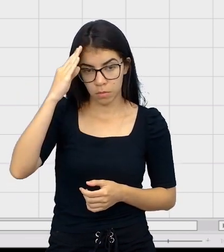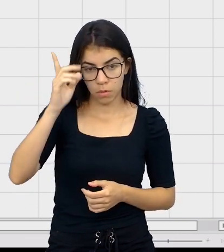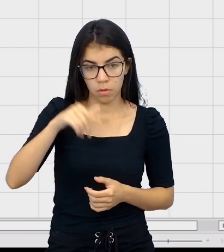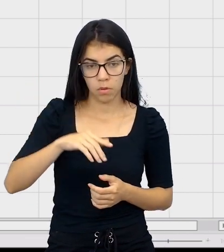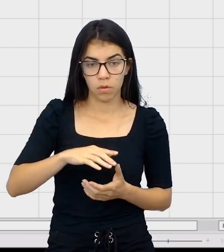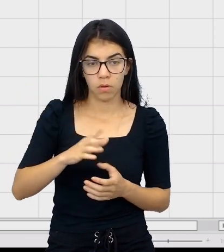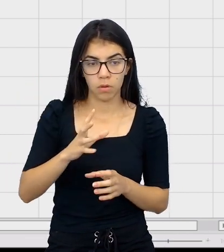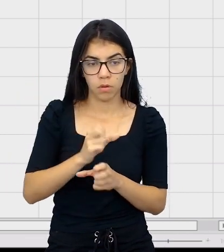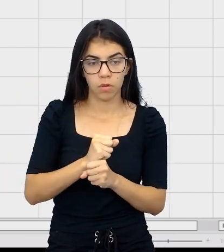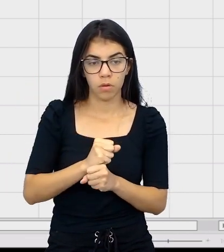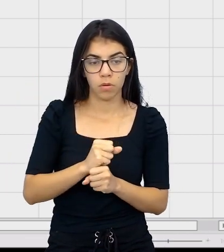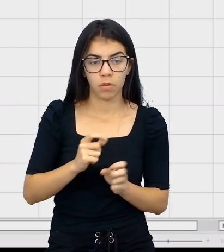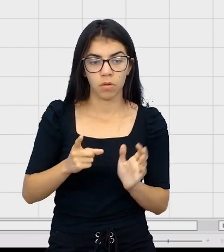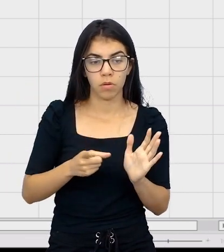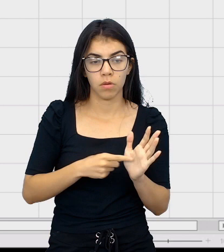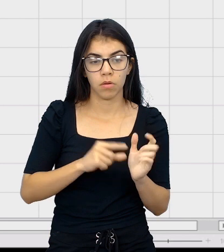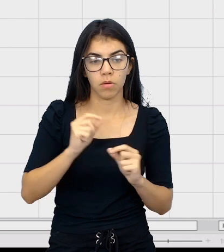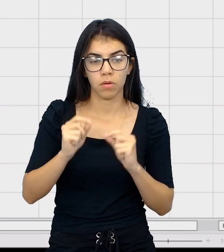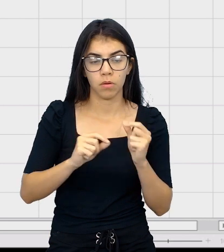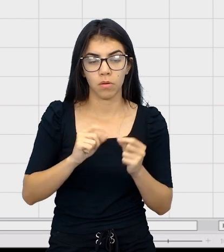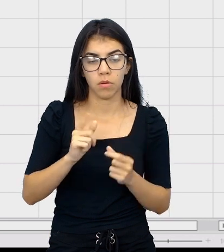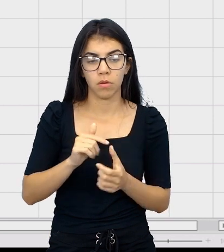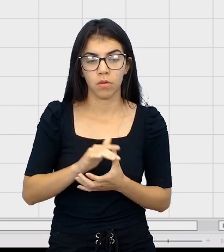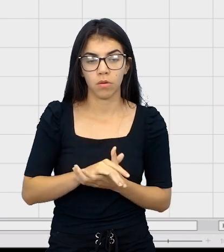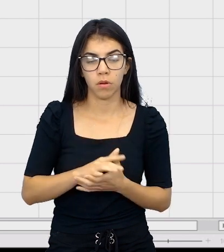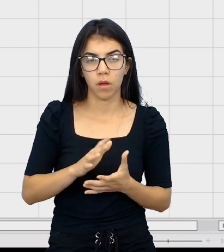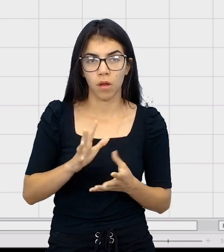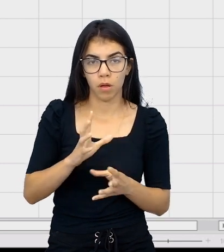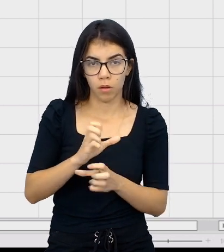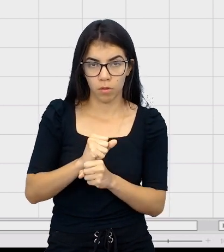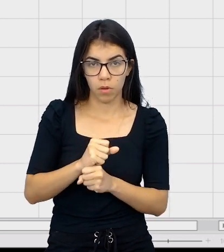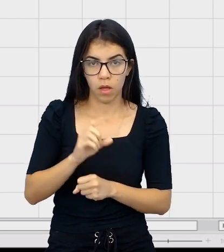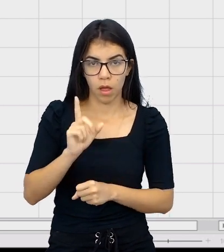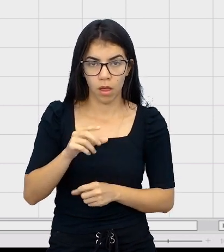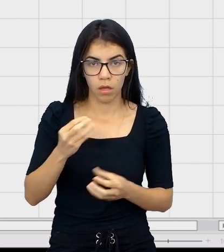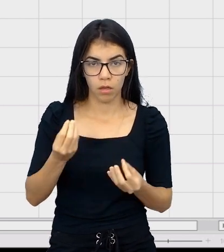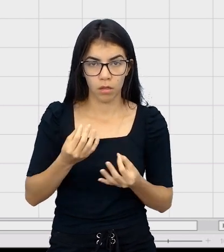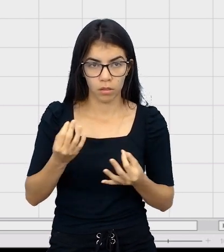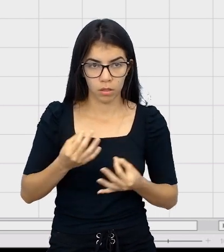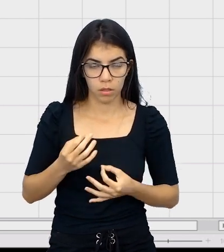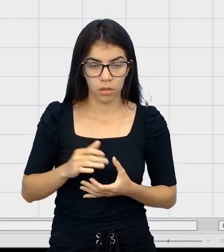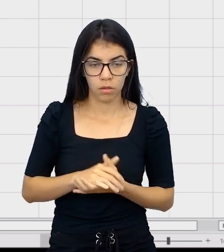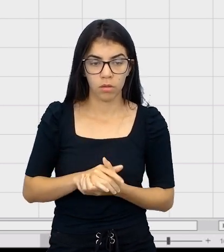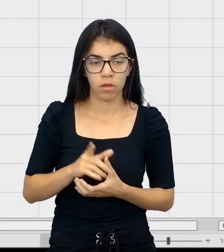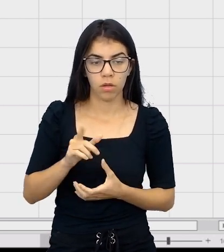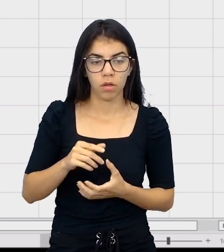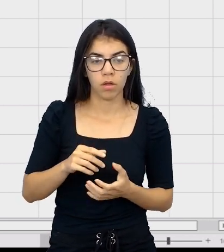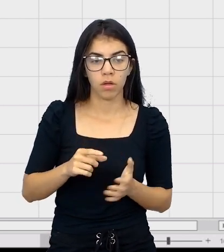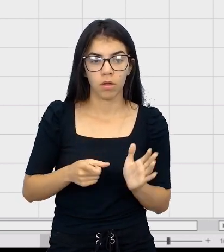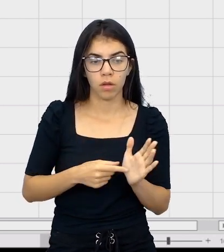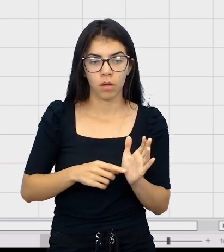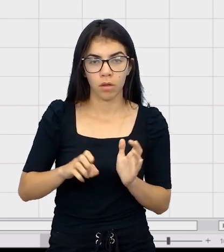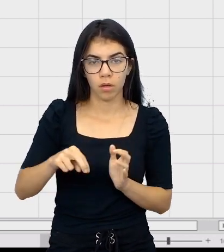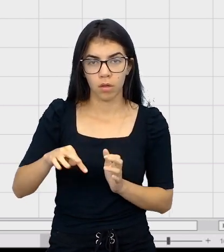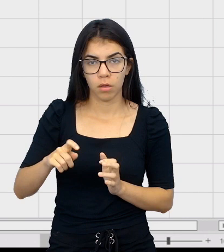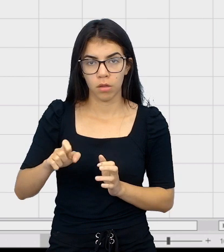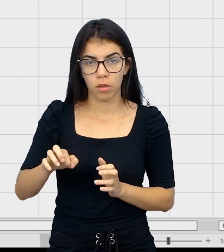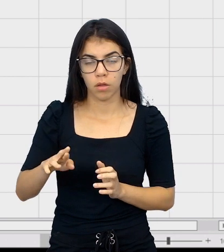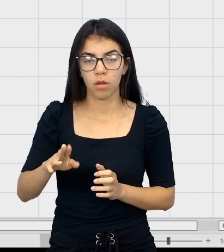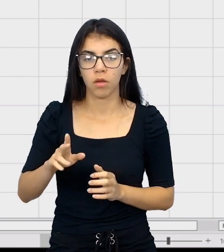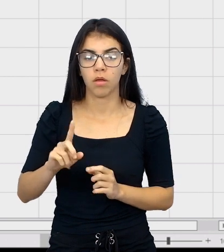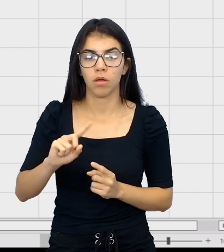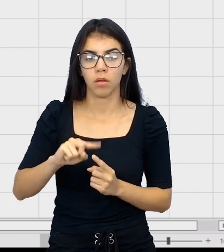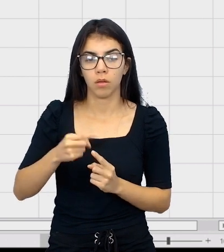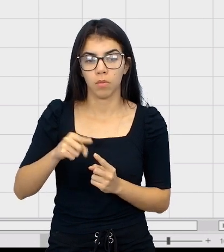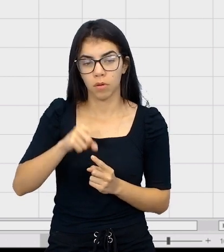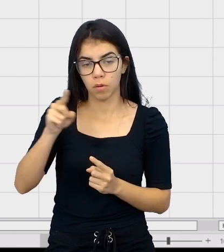é autossoma. Isso. Quando eu clicar, ele já me dá a ilusão, ó, eu quero somar isso. É isso que você quer mesmo? Do A2 ao 6? Isso. Se é, eu aperto Enter. Posso fazer de